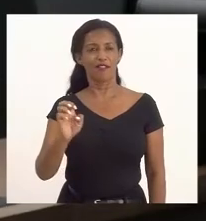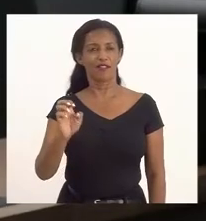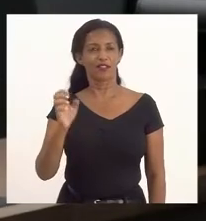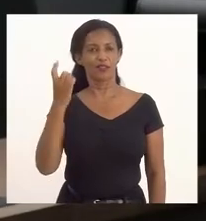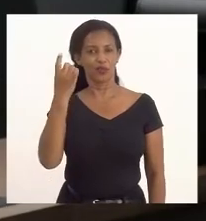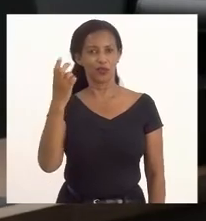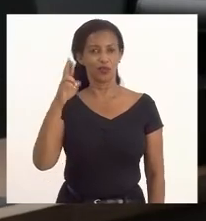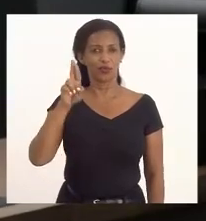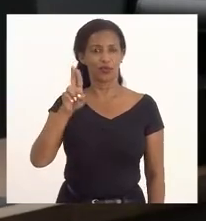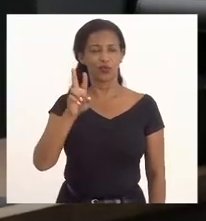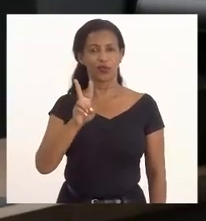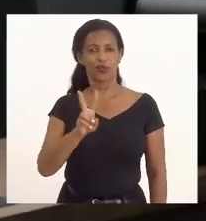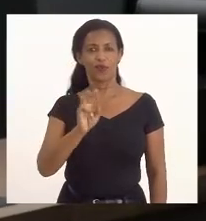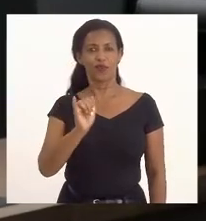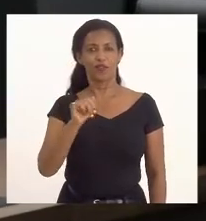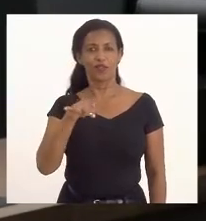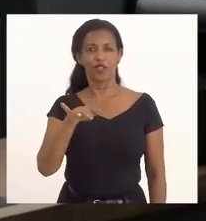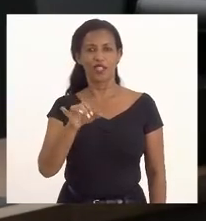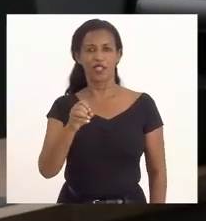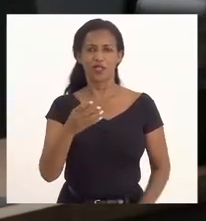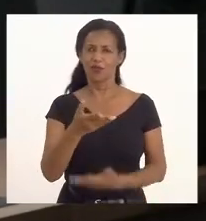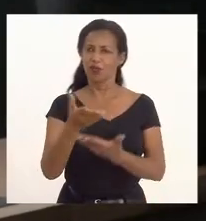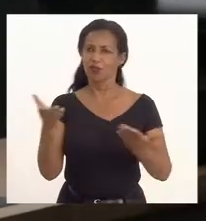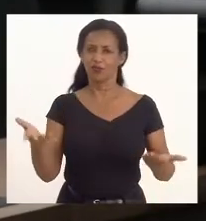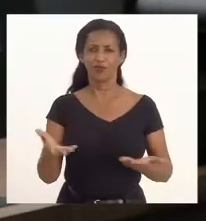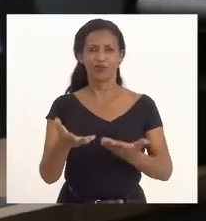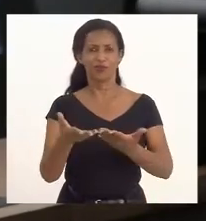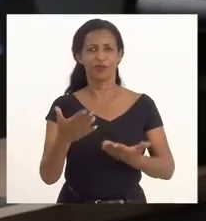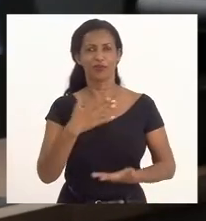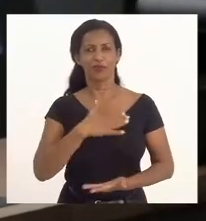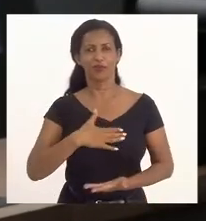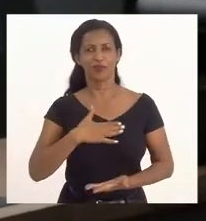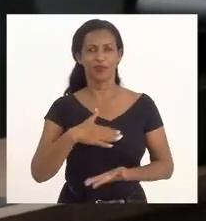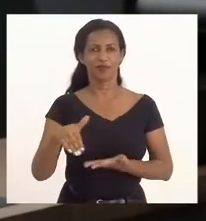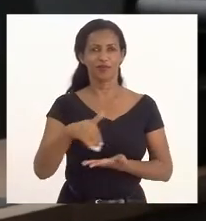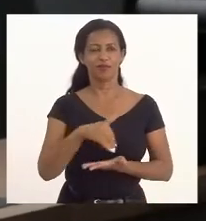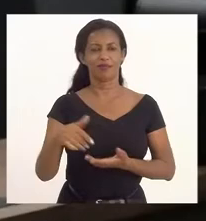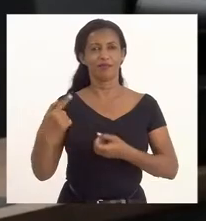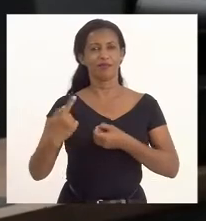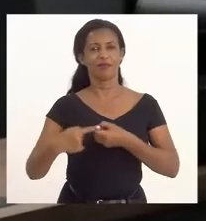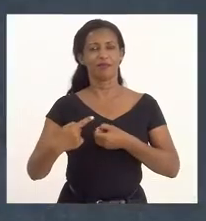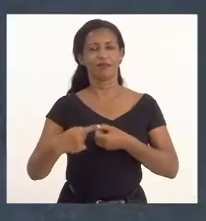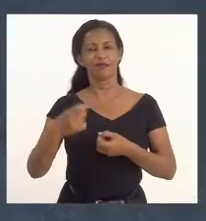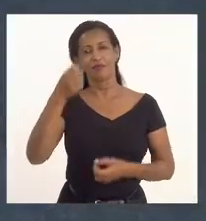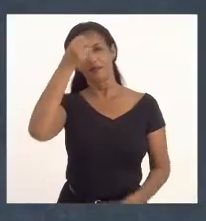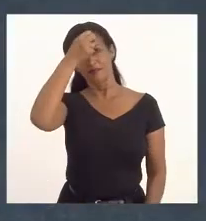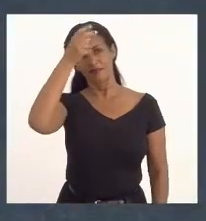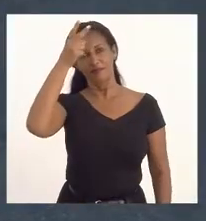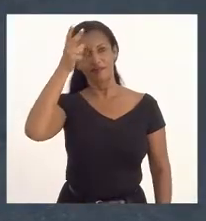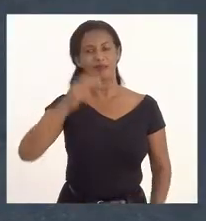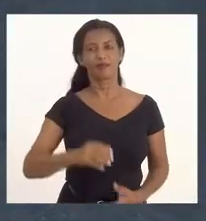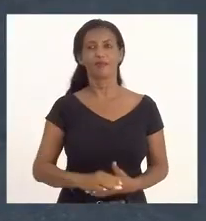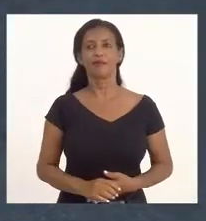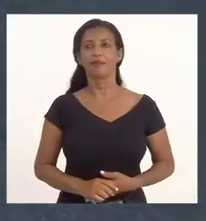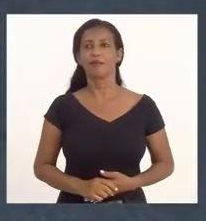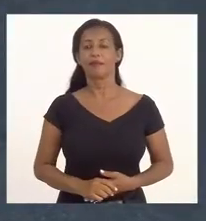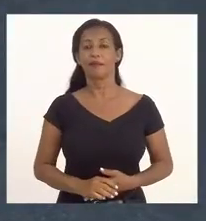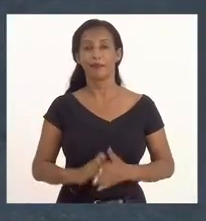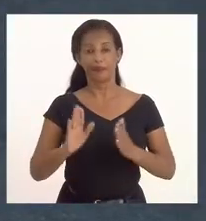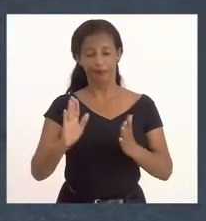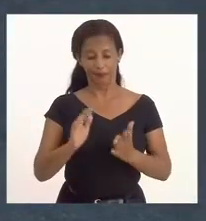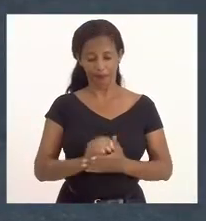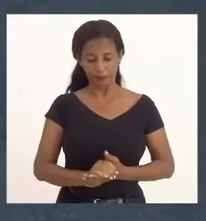Vinícius. Muito bem-vindo, sejam todos muito bem-vindos. Secretário do município do Rio de Janeiro. Dito isso,